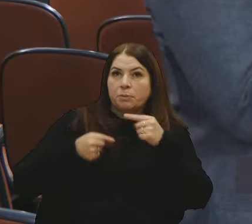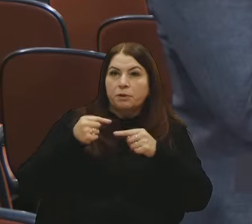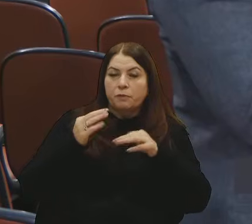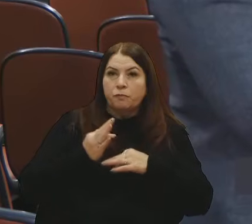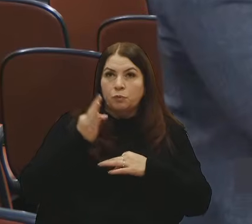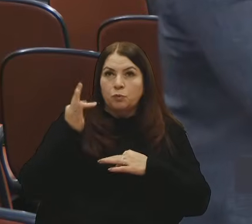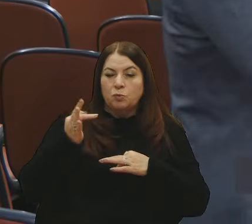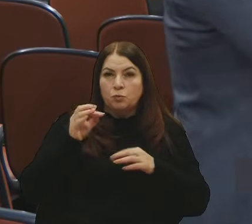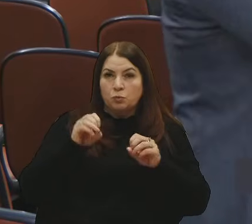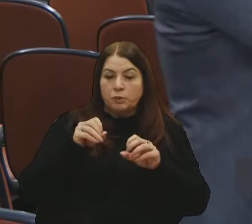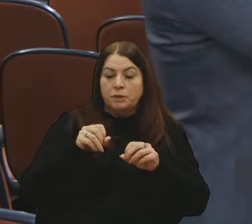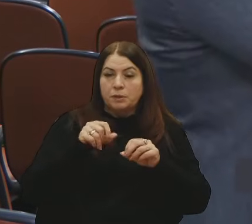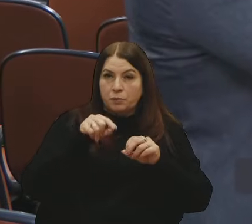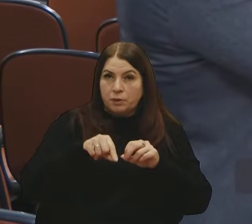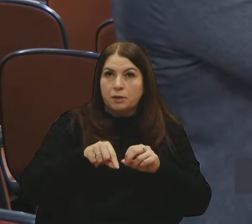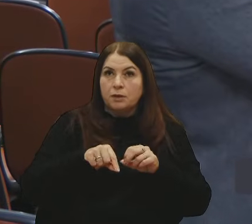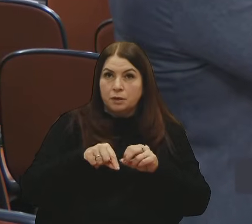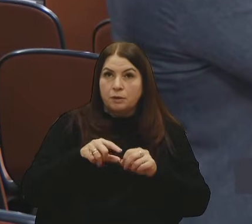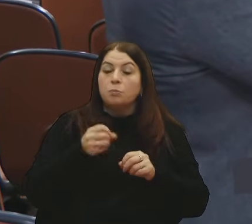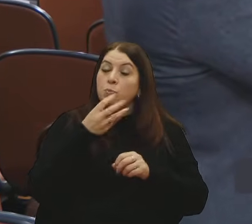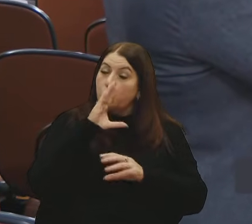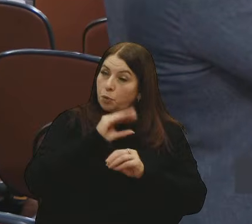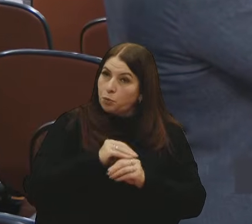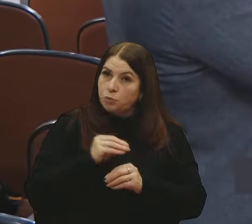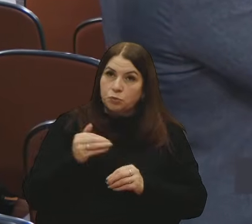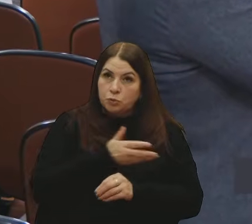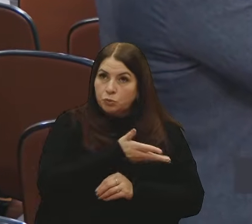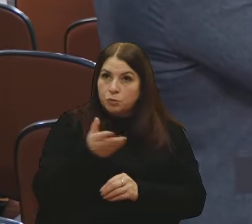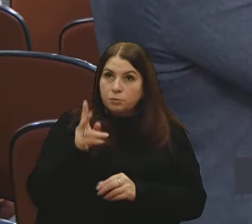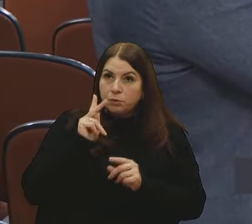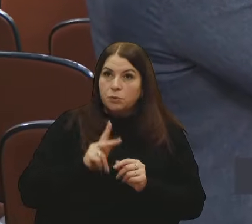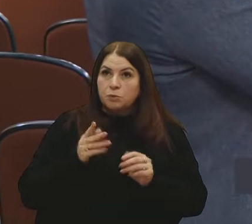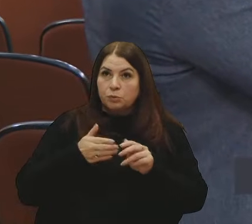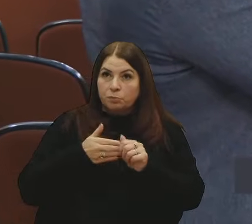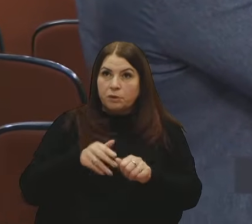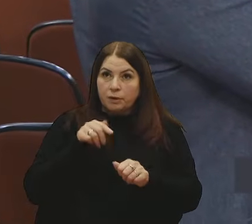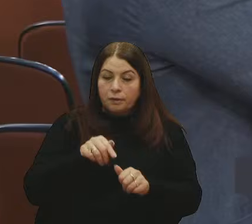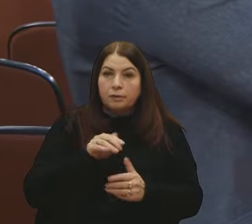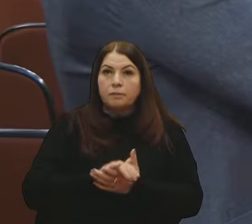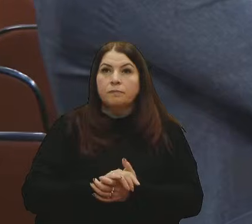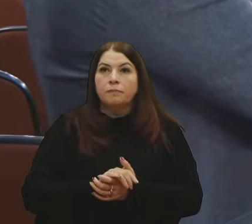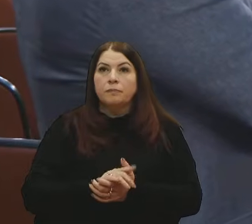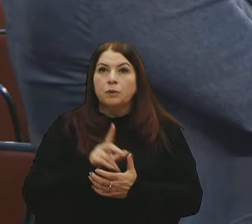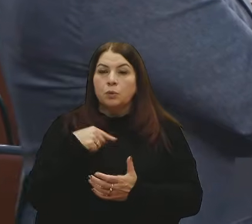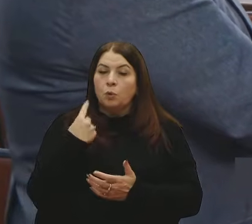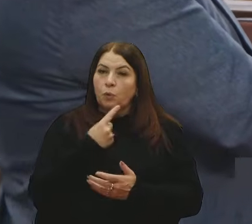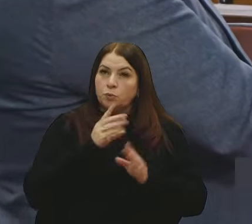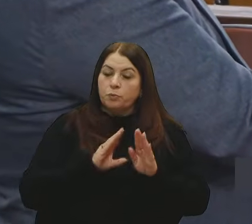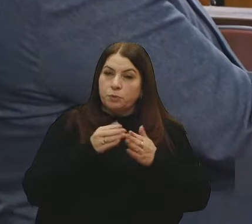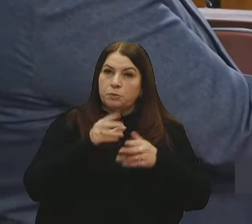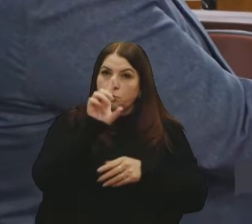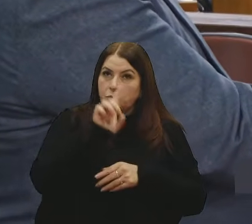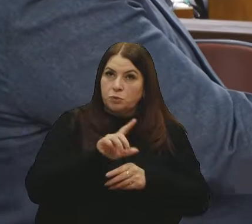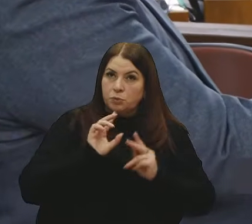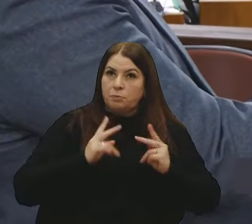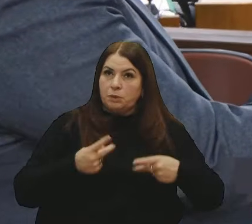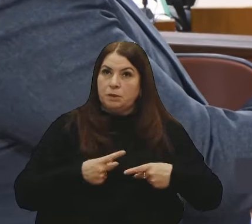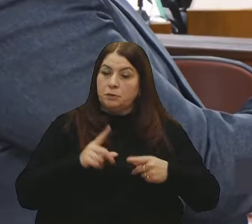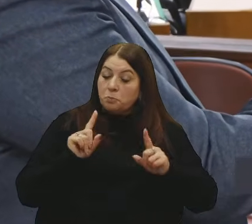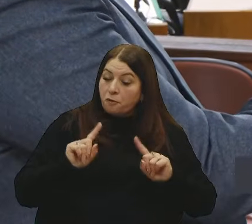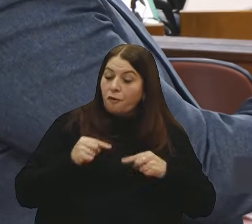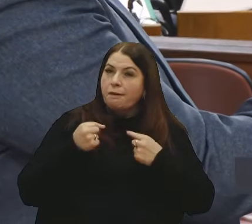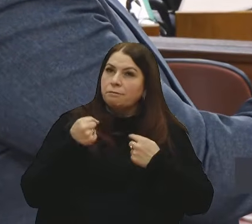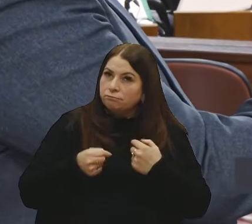educação no território gaúcho. Exatamente. Boa noite a todas as pessoas que nos acompanham. Nós, enquanto Comissão de Direitos Humanos, fomos